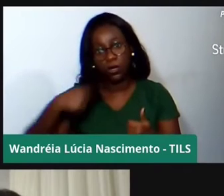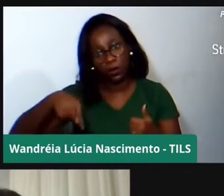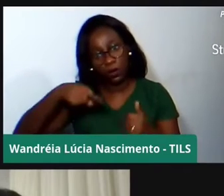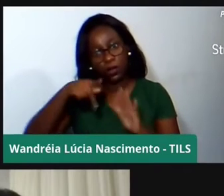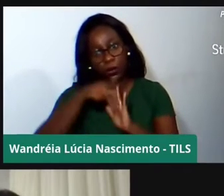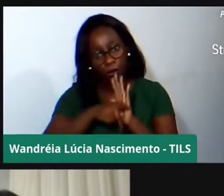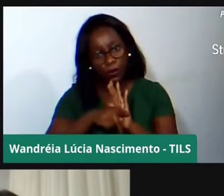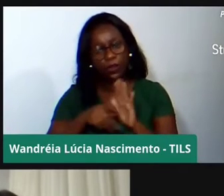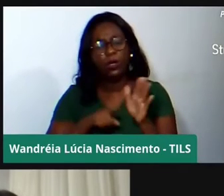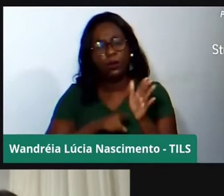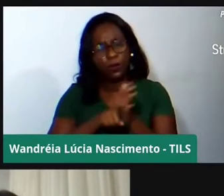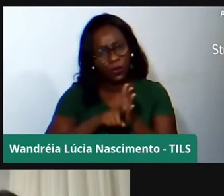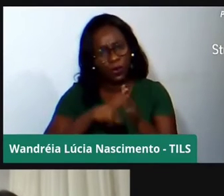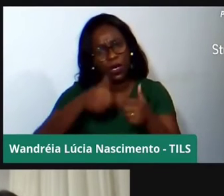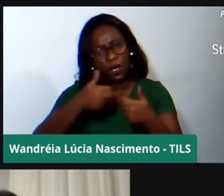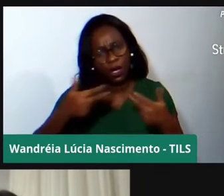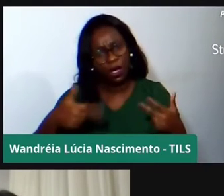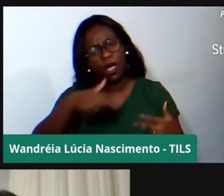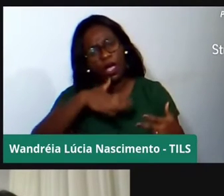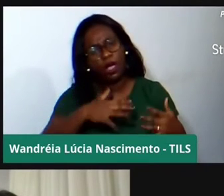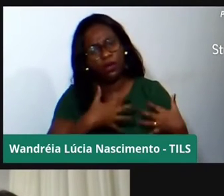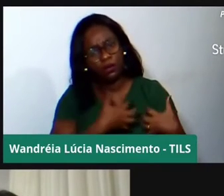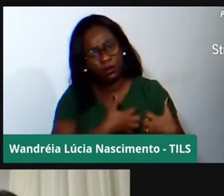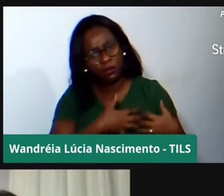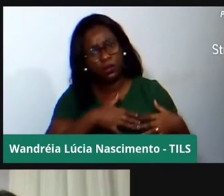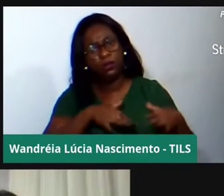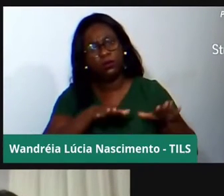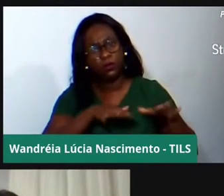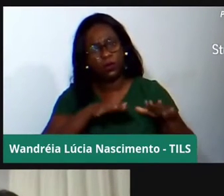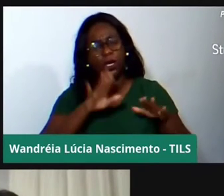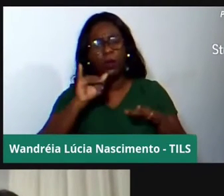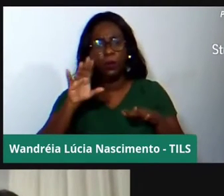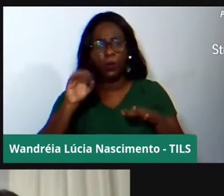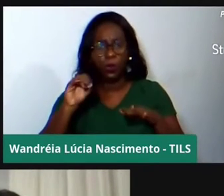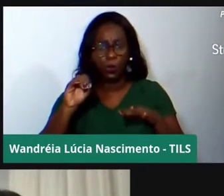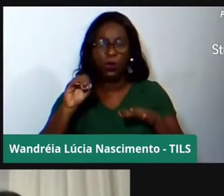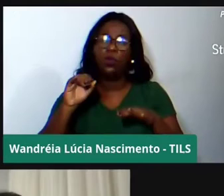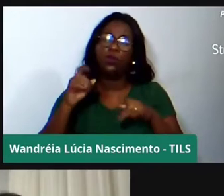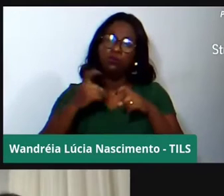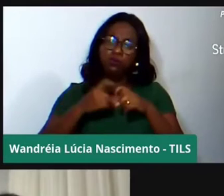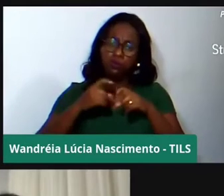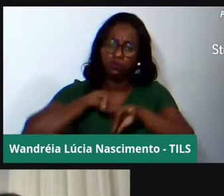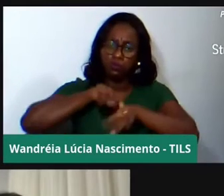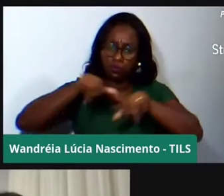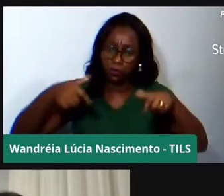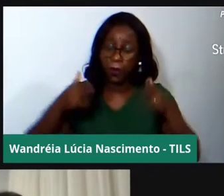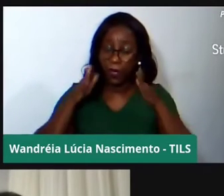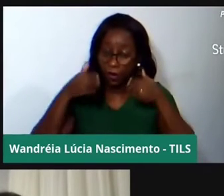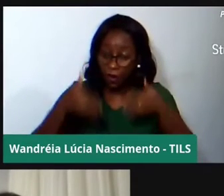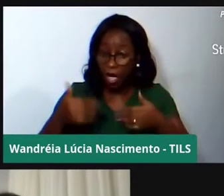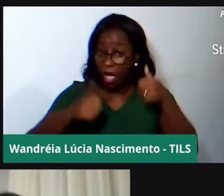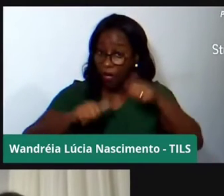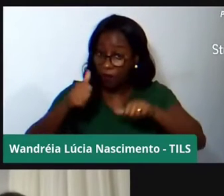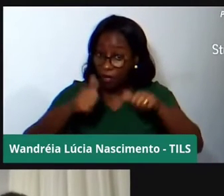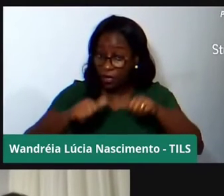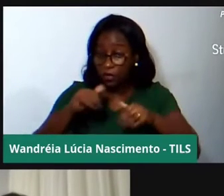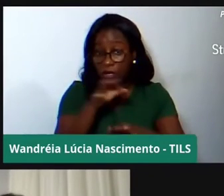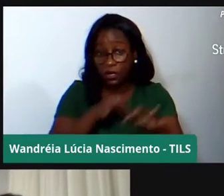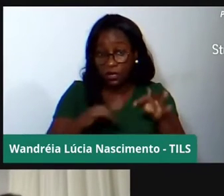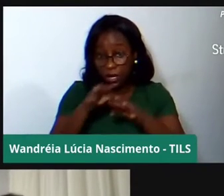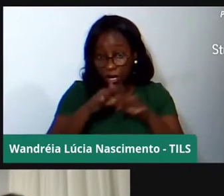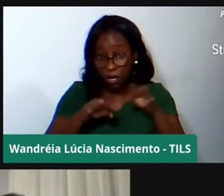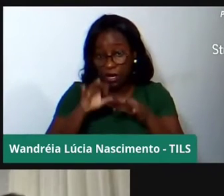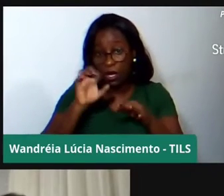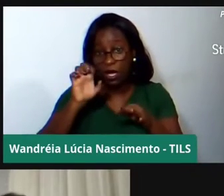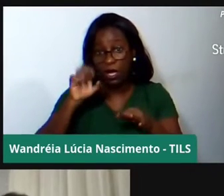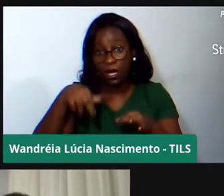fisiologia cardiovascular, cardiometabologia, biologia molecular e celular, com foco na avaliação de células progenitoras endoteliais